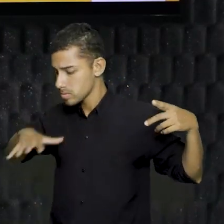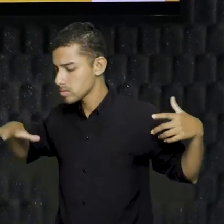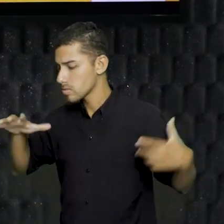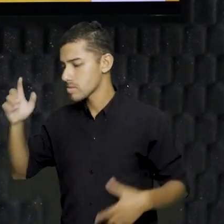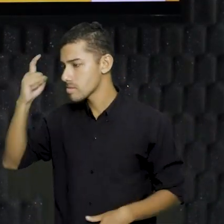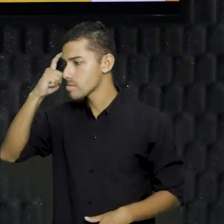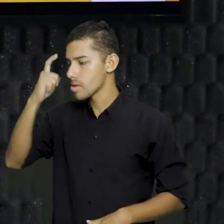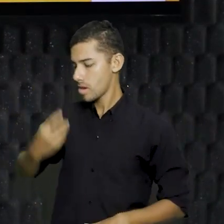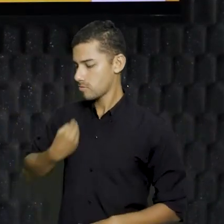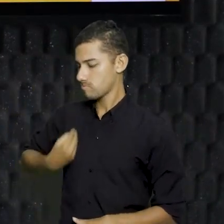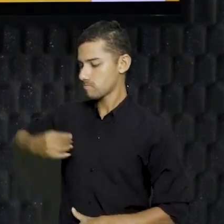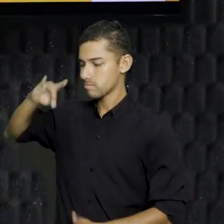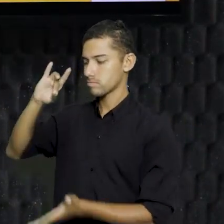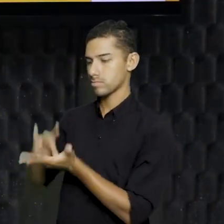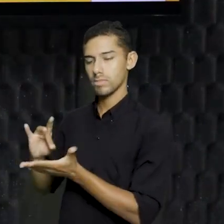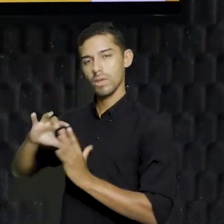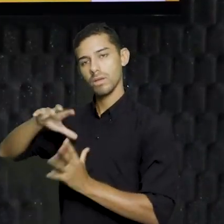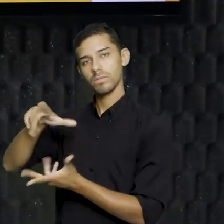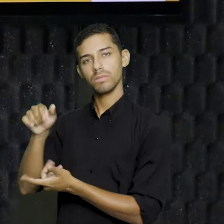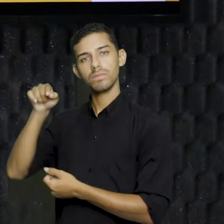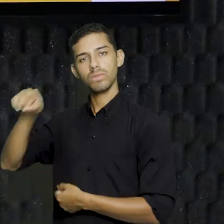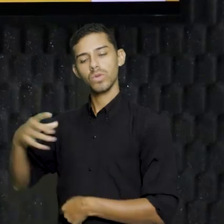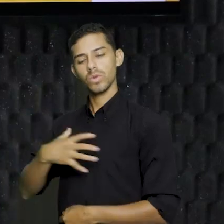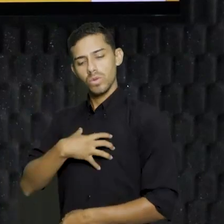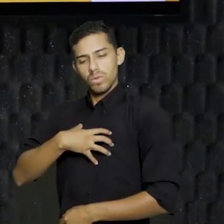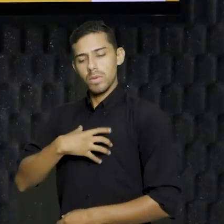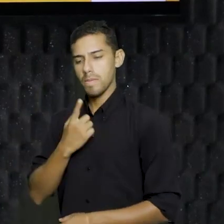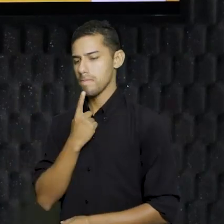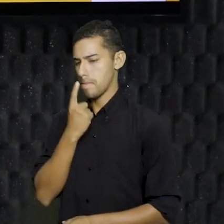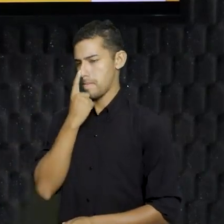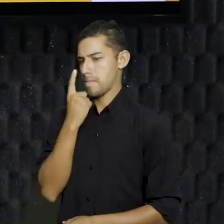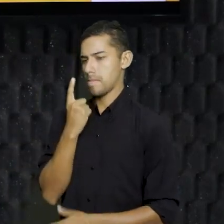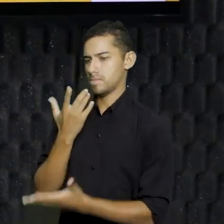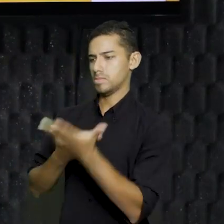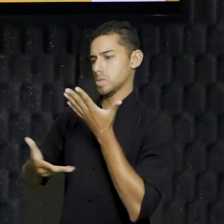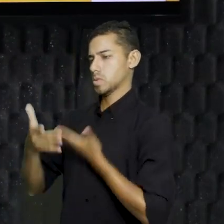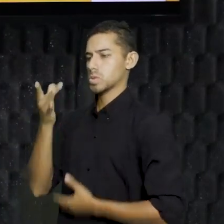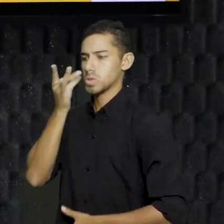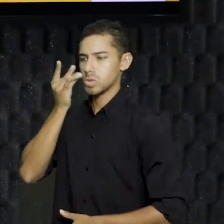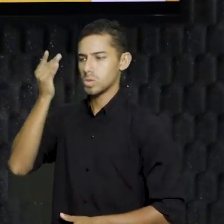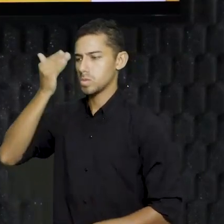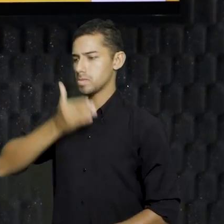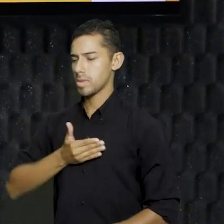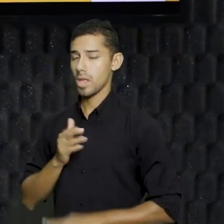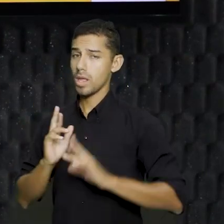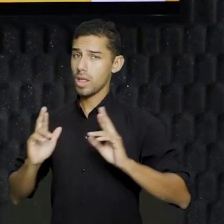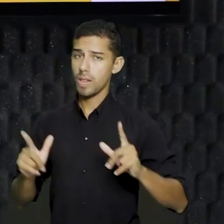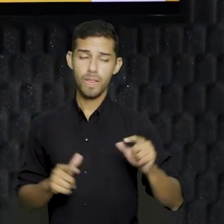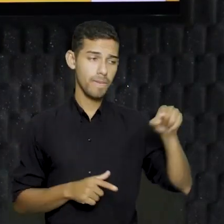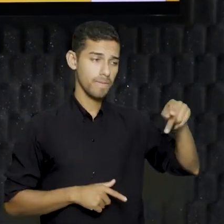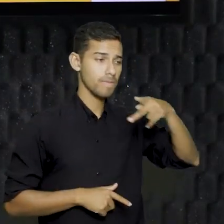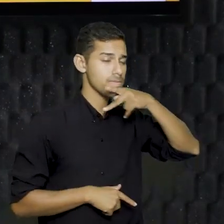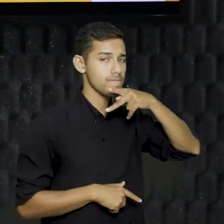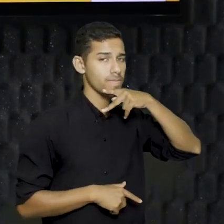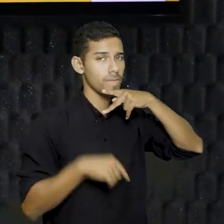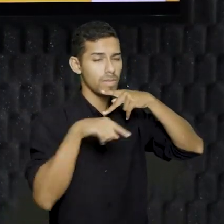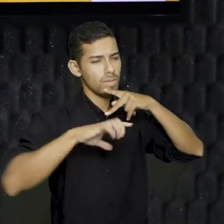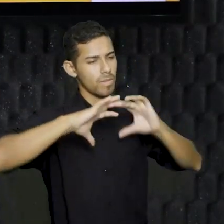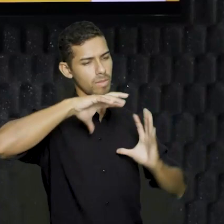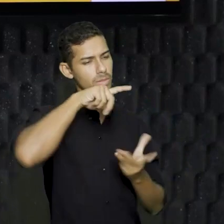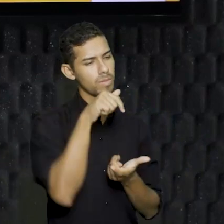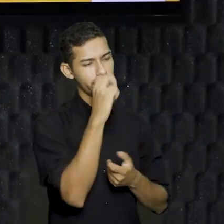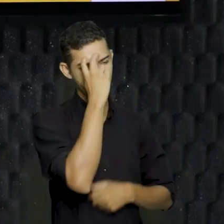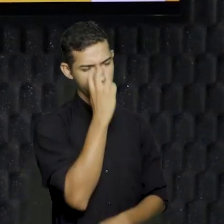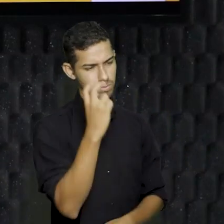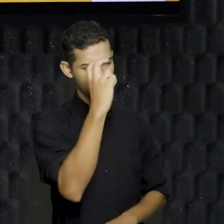nossa realidade, daqueles elementos que nós temos mais próximos a nós, diferentemente de Platão, que coloca tudo numa